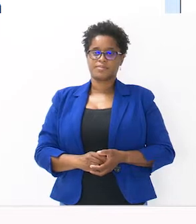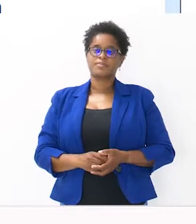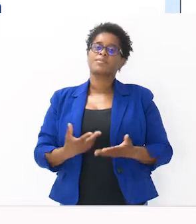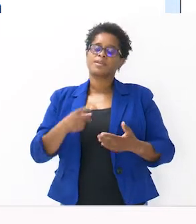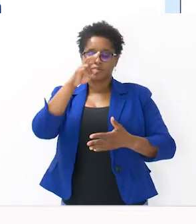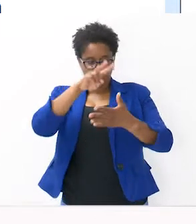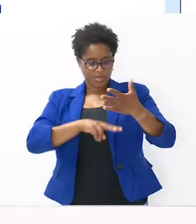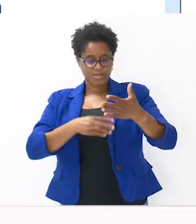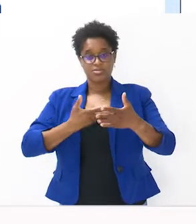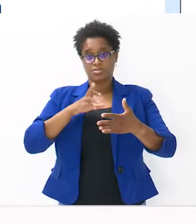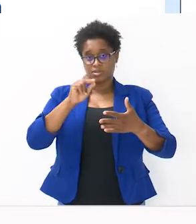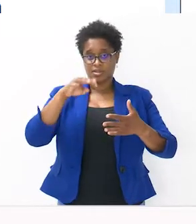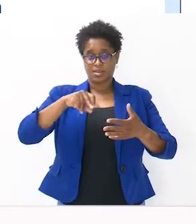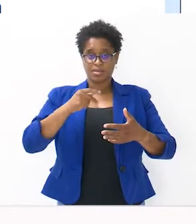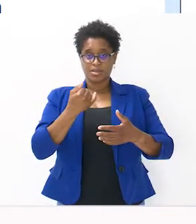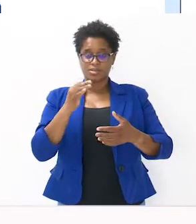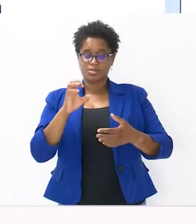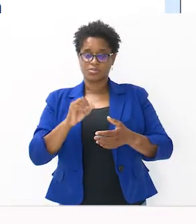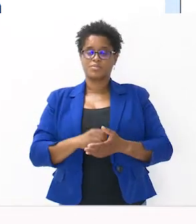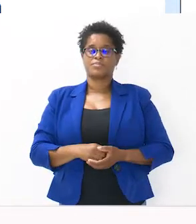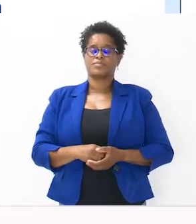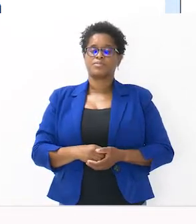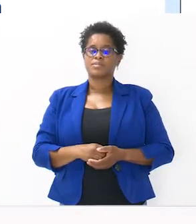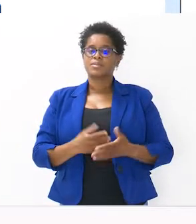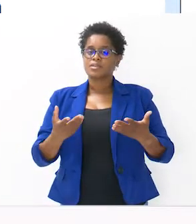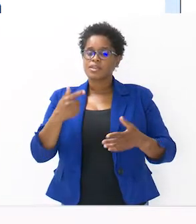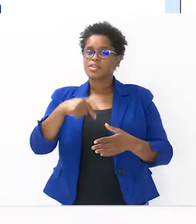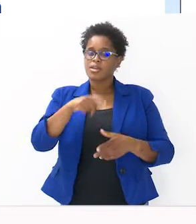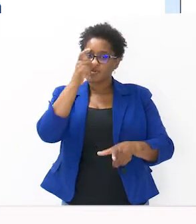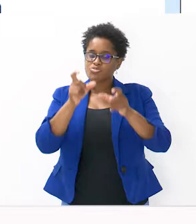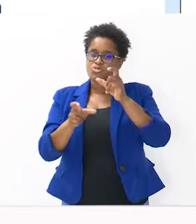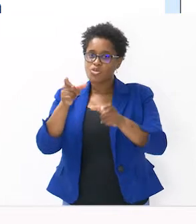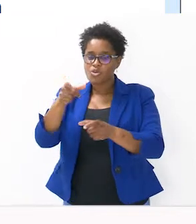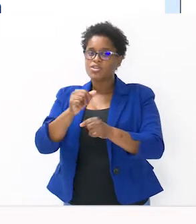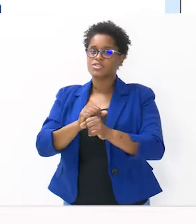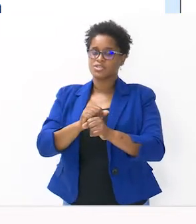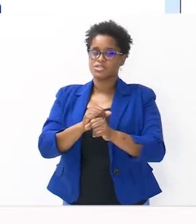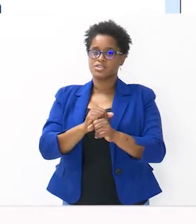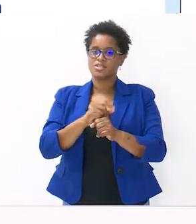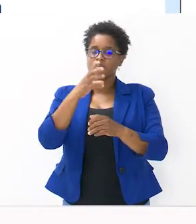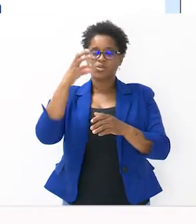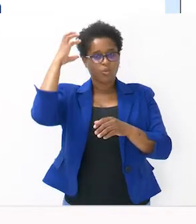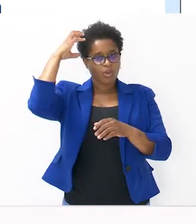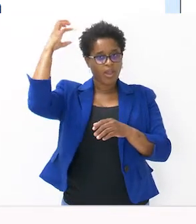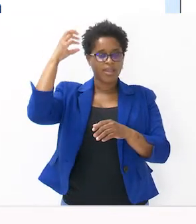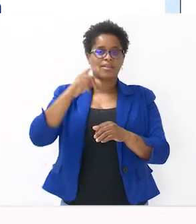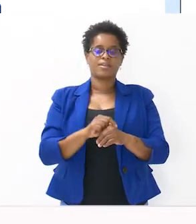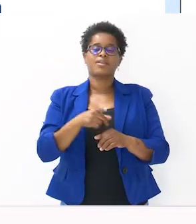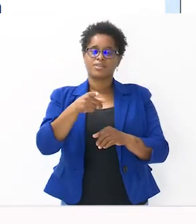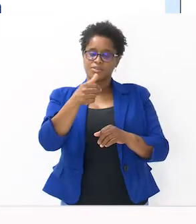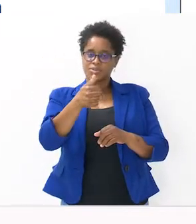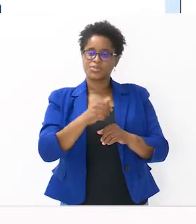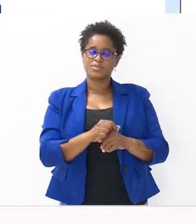Temos o texto dramático. Temos as personagens. O rei,